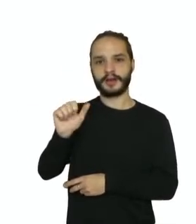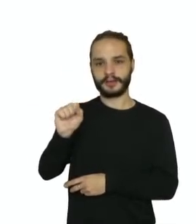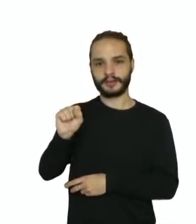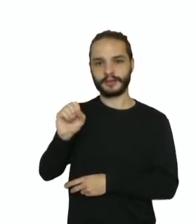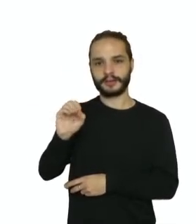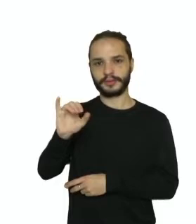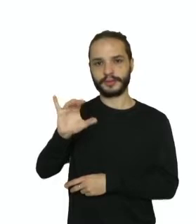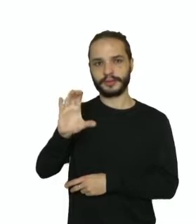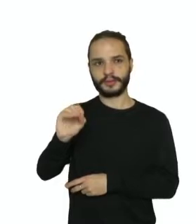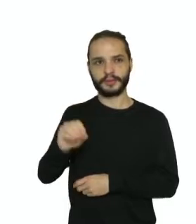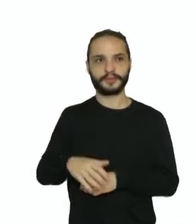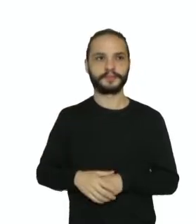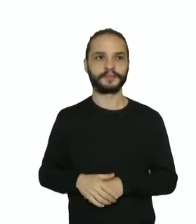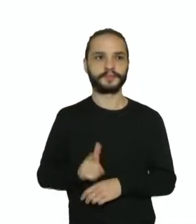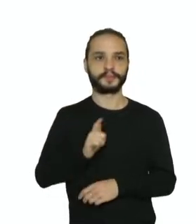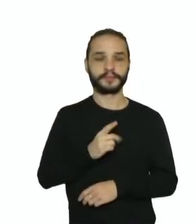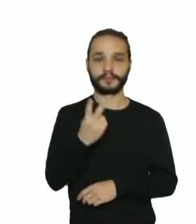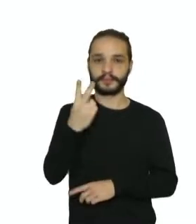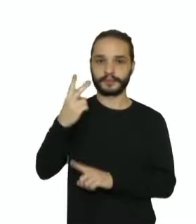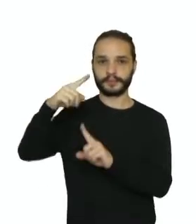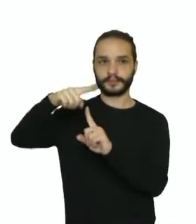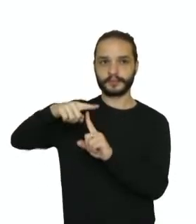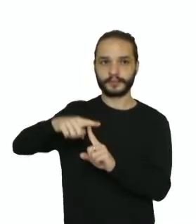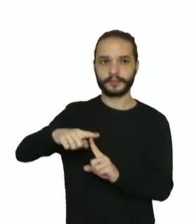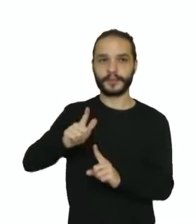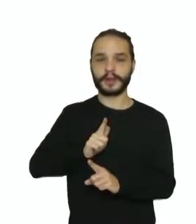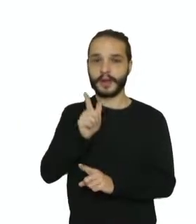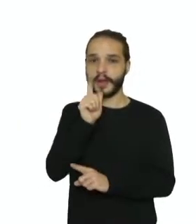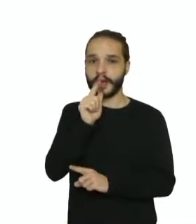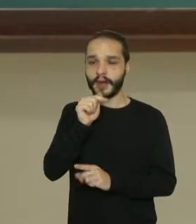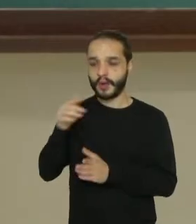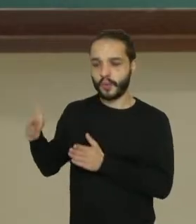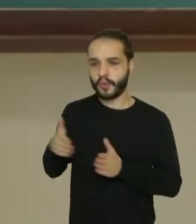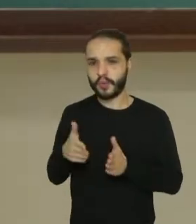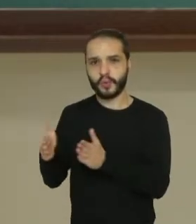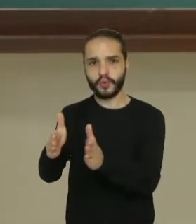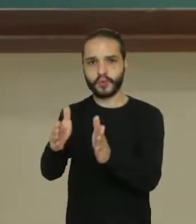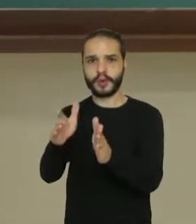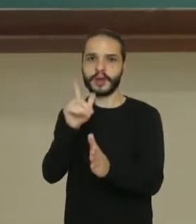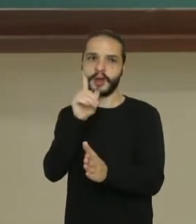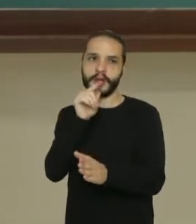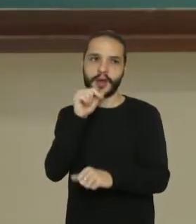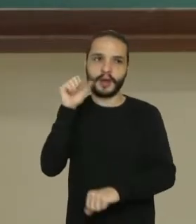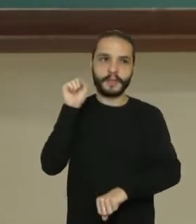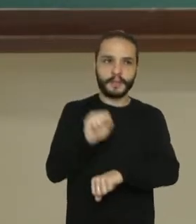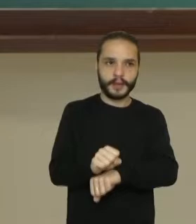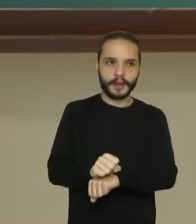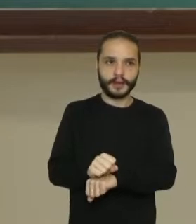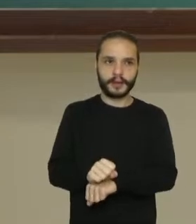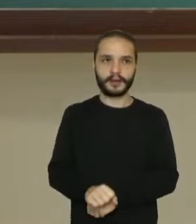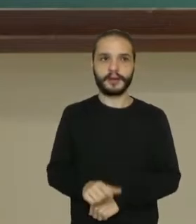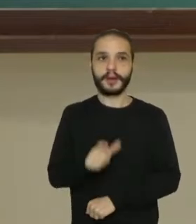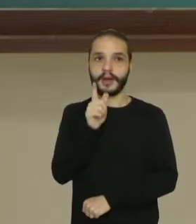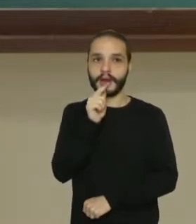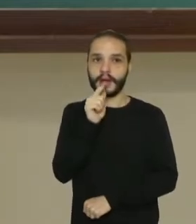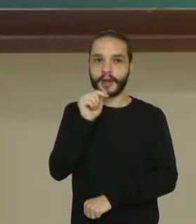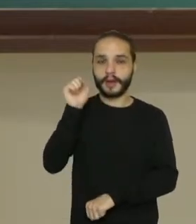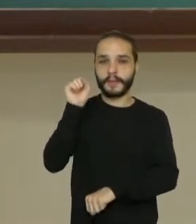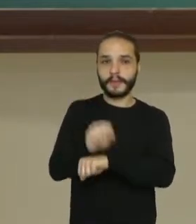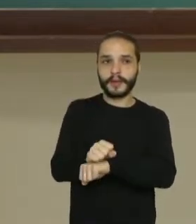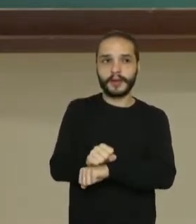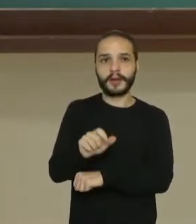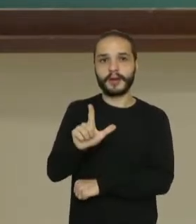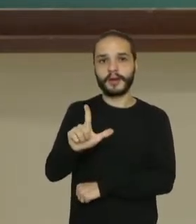tem água corrente e o que tem água parada. O que tem água parada é chamada de lêntico. Olha, só vocês